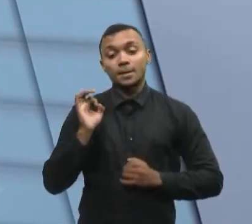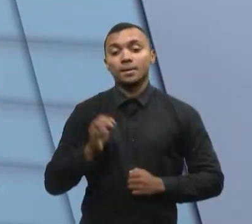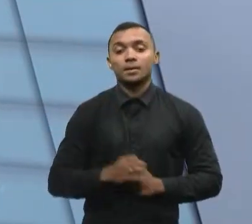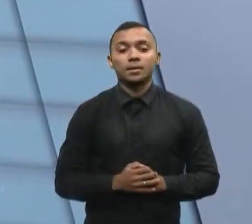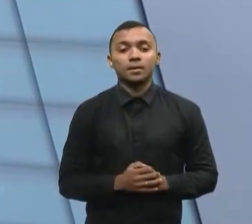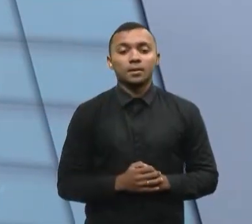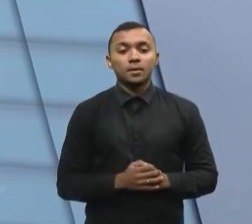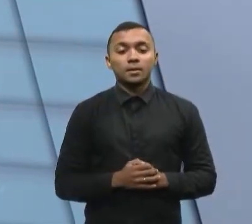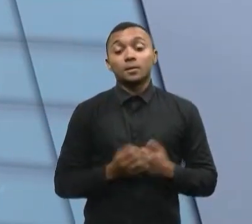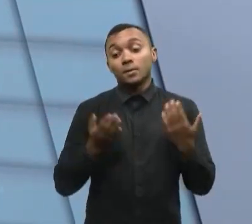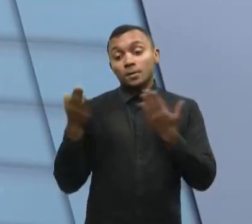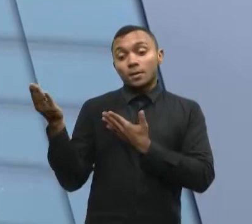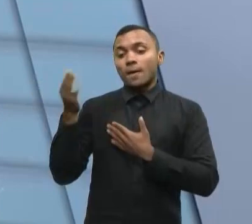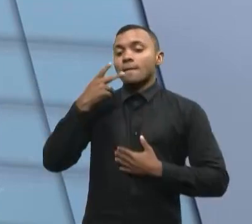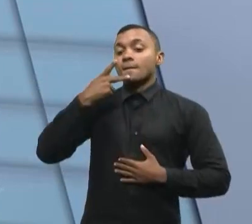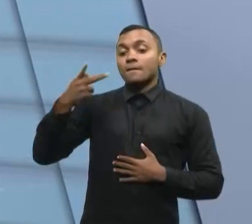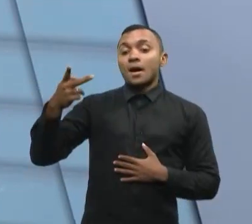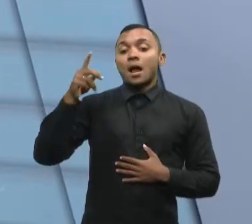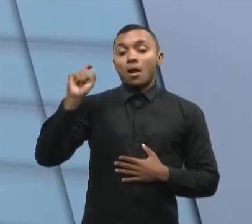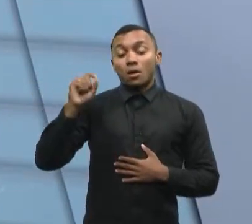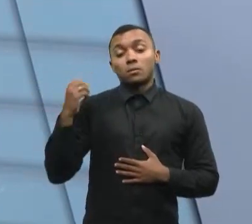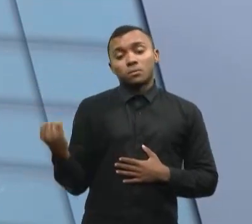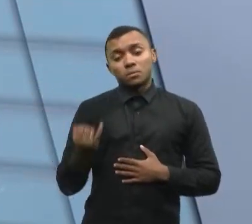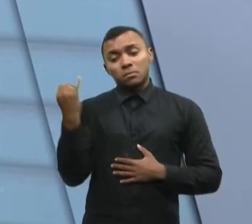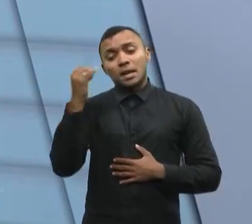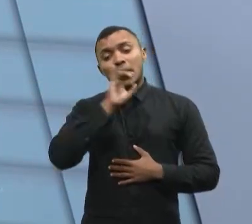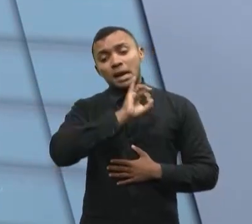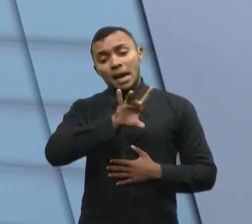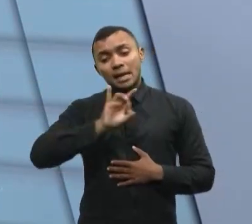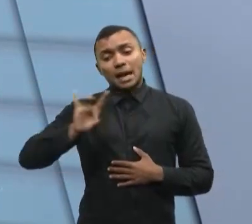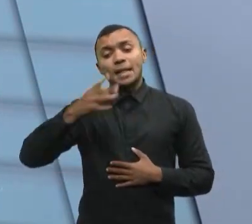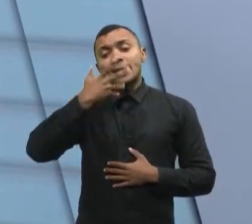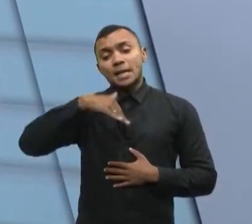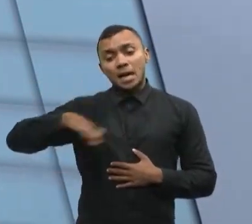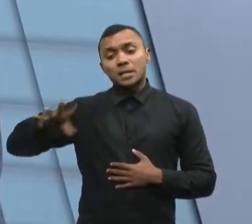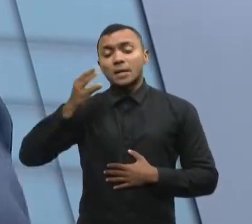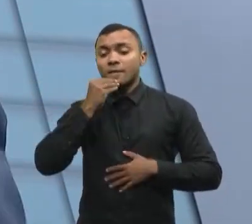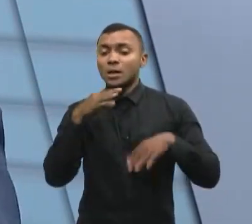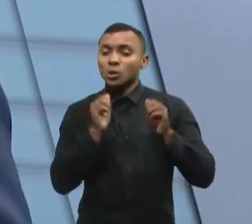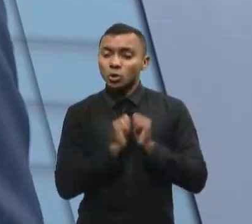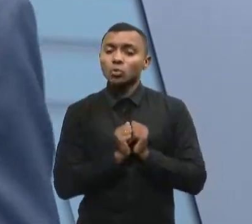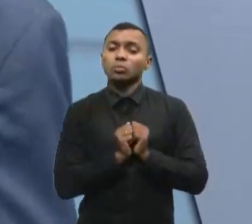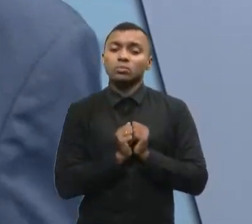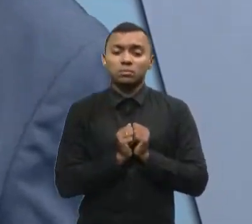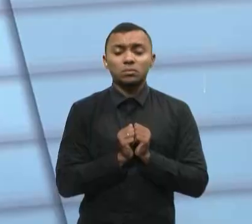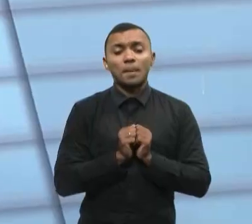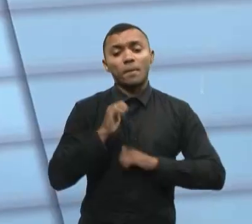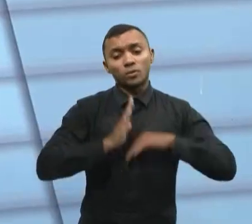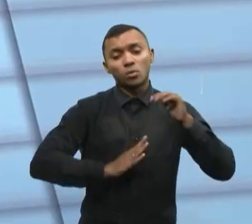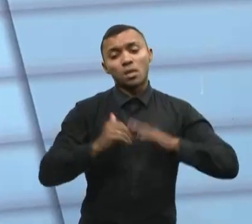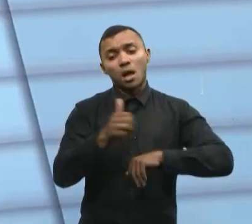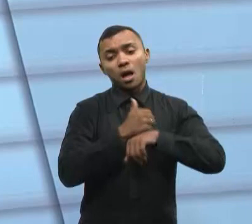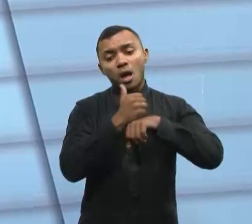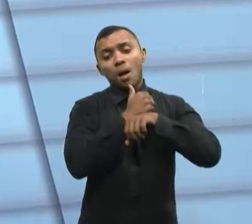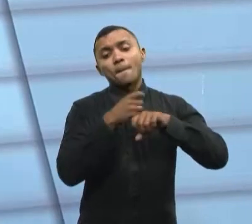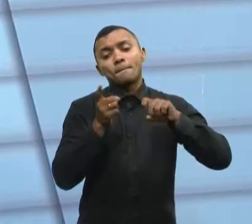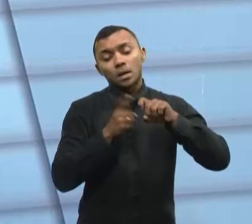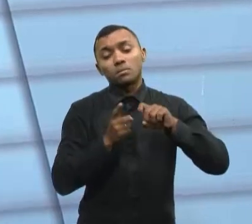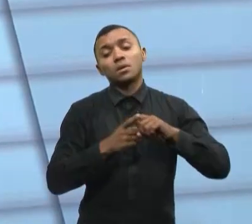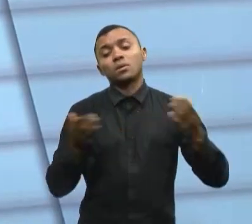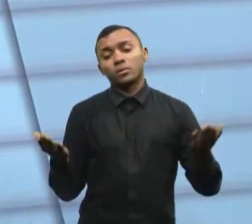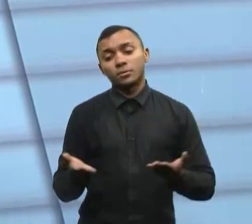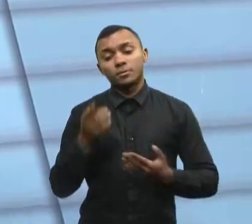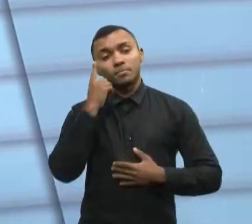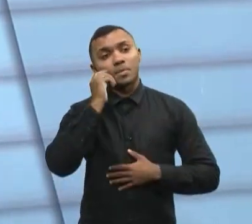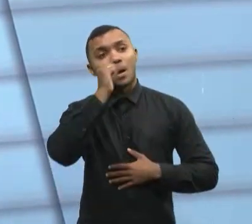André, o senhor disse que o ideal seria que cada criança tivesse o seu pediatra. Mas essa não é a realidade do Brasil, felizmente. É. Felizmente. Nós temos um